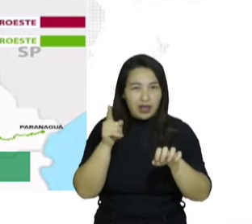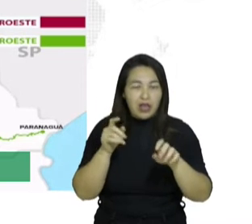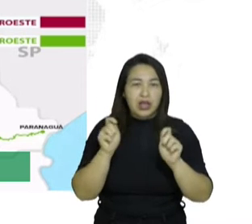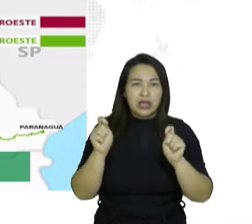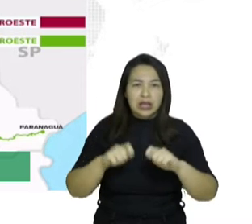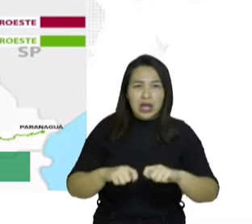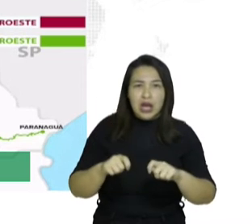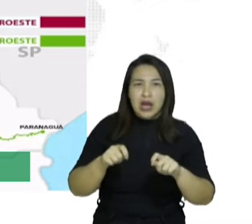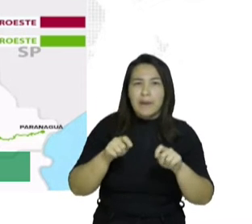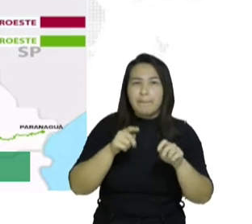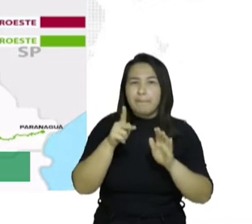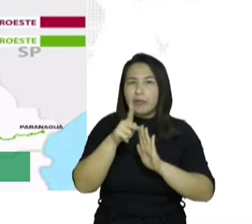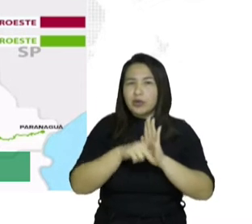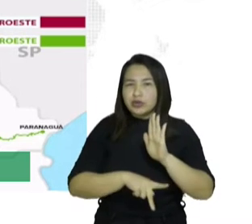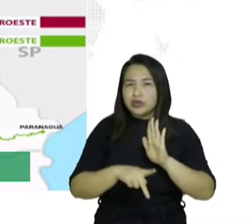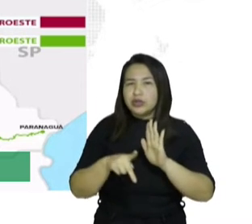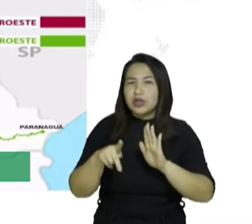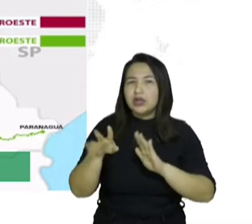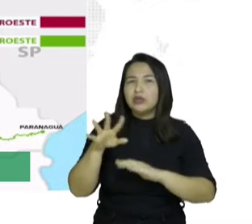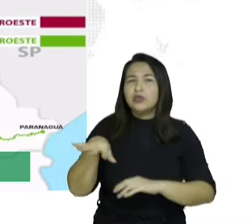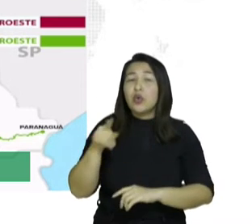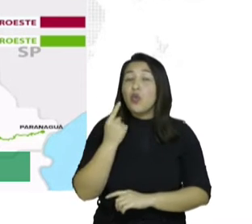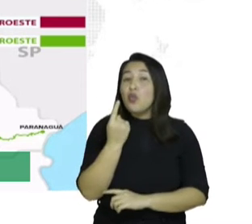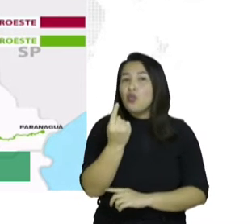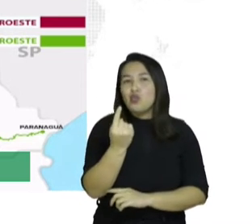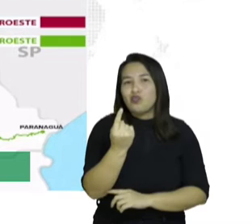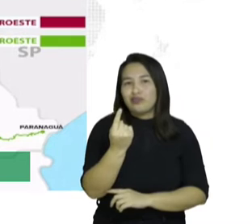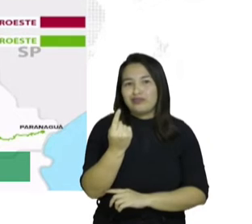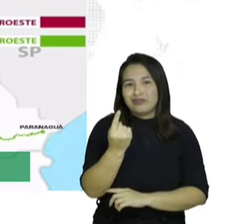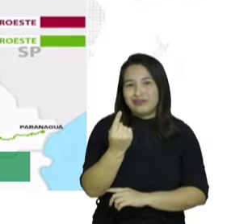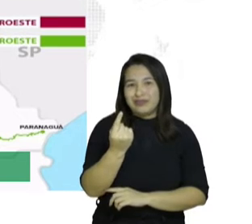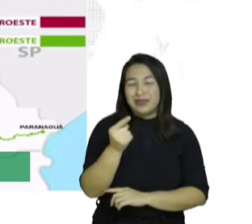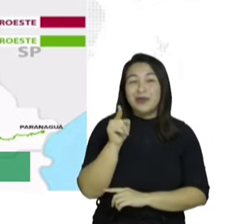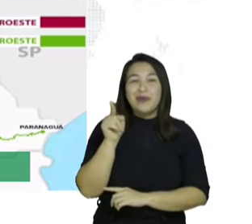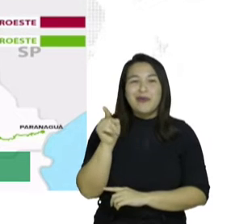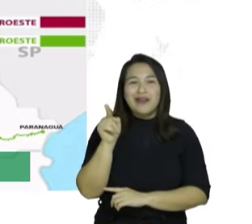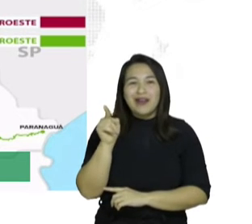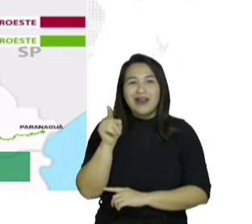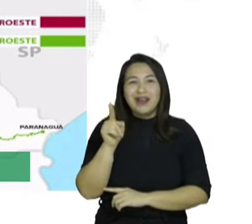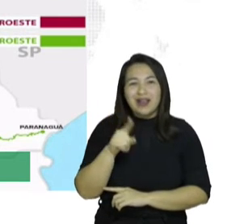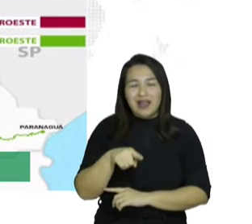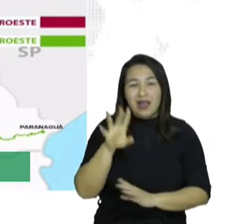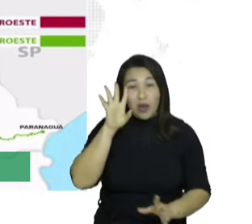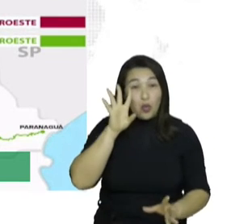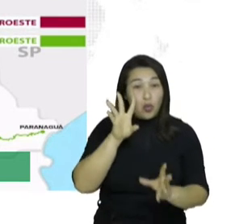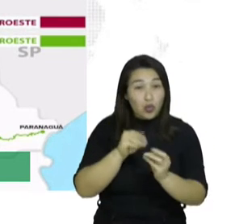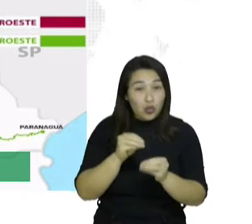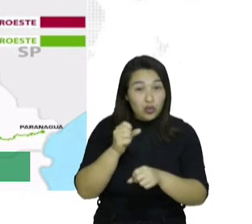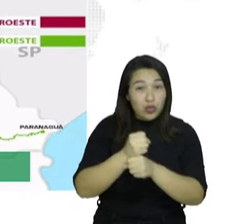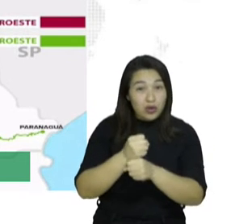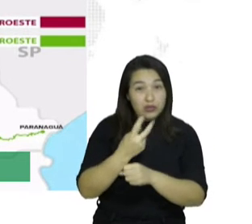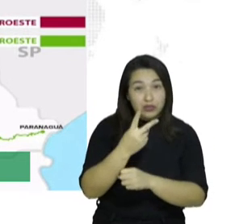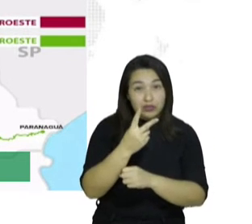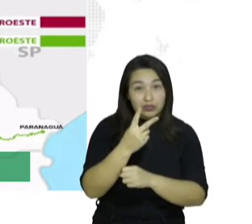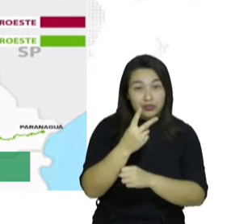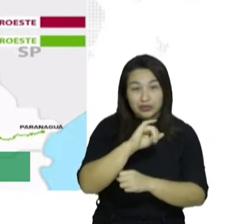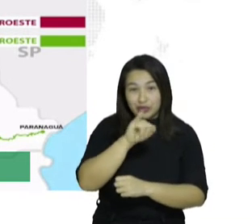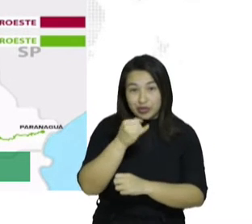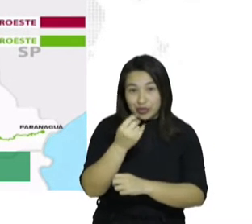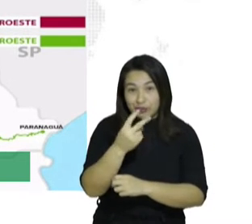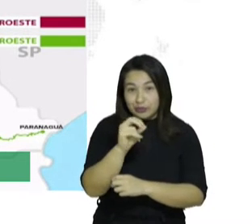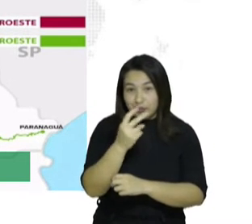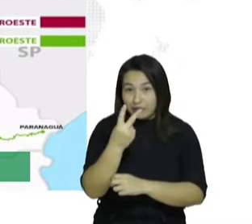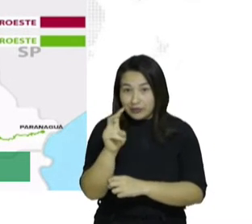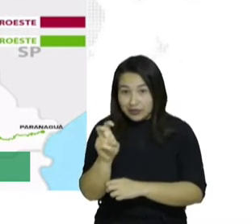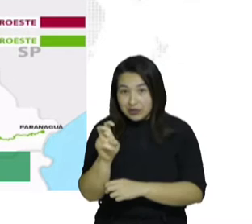corredor bioceânico qual o único corredor que tá sendo implementado e será concluído em janeiro de 2025 é aquele que